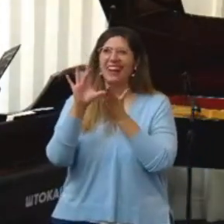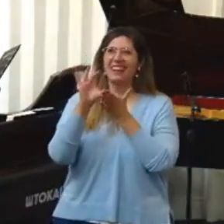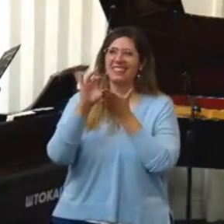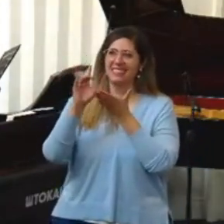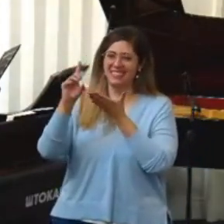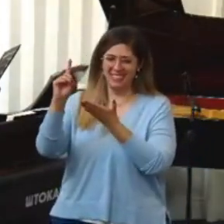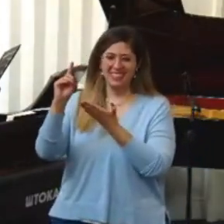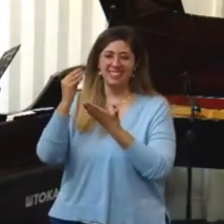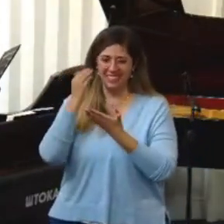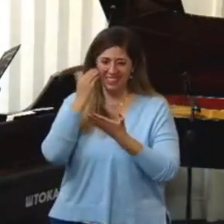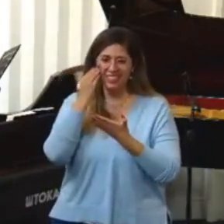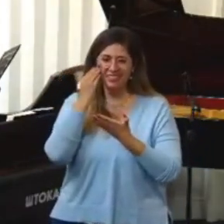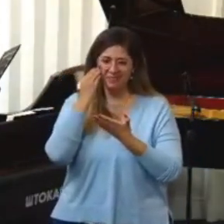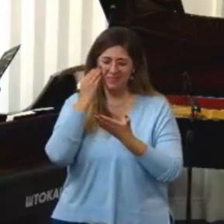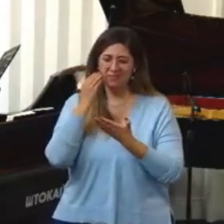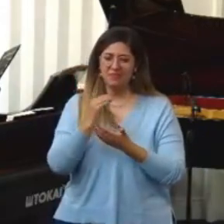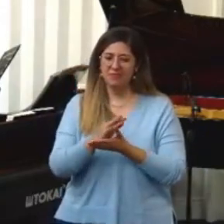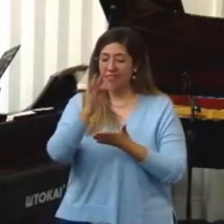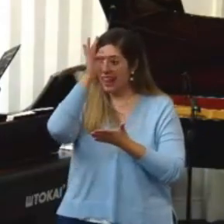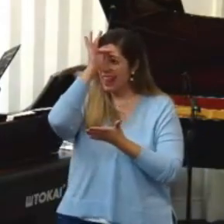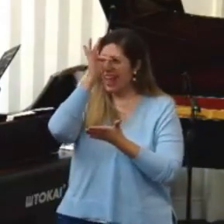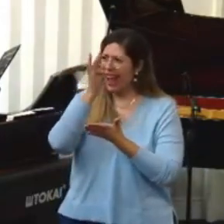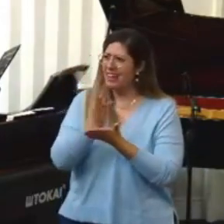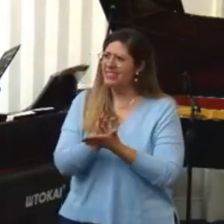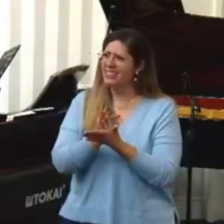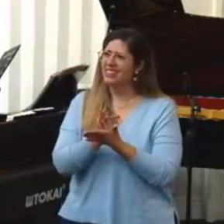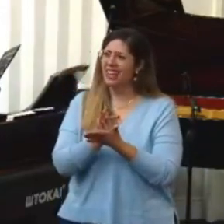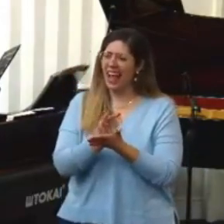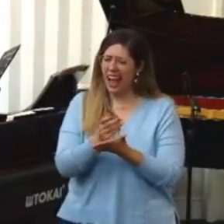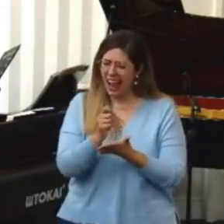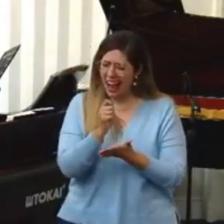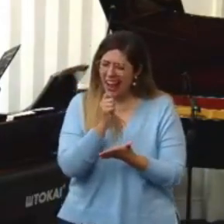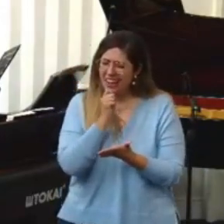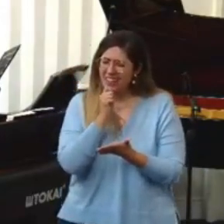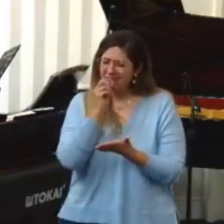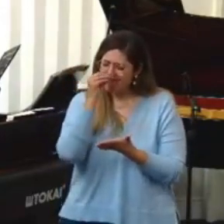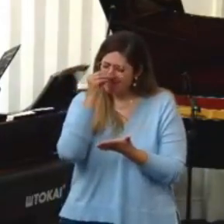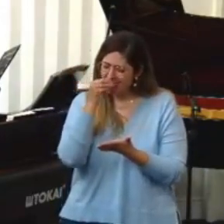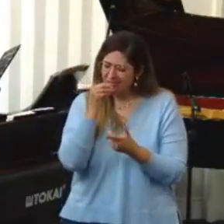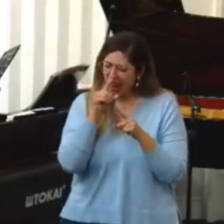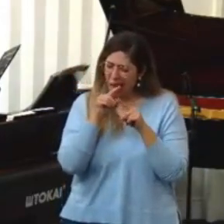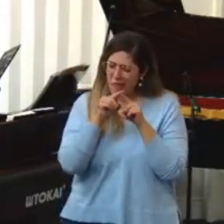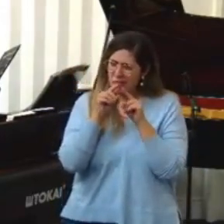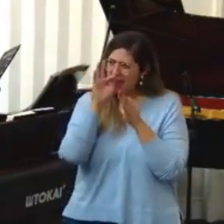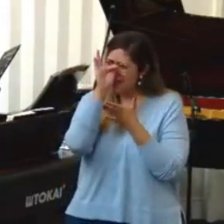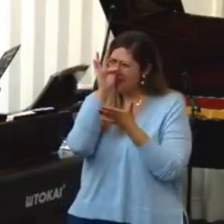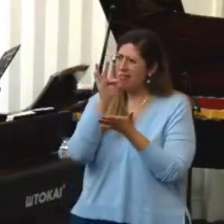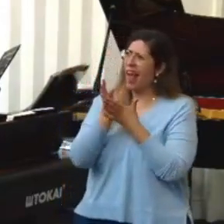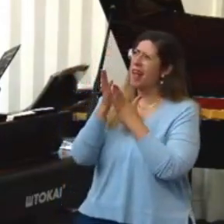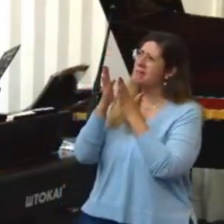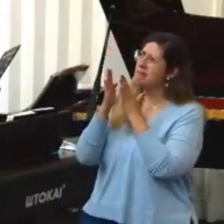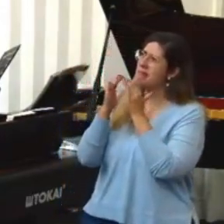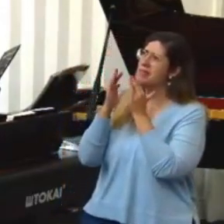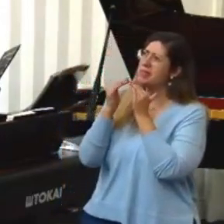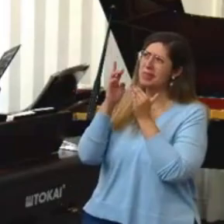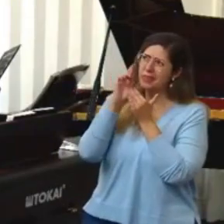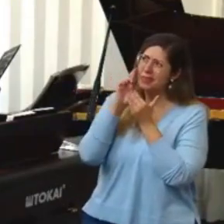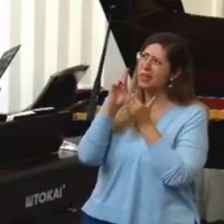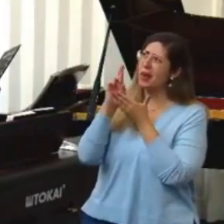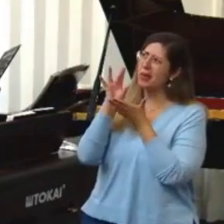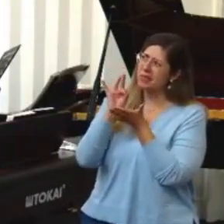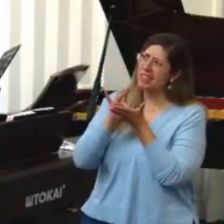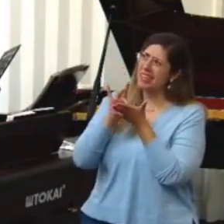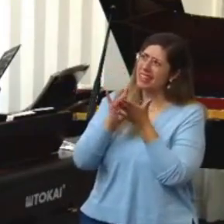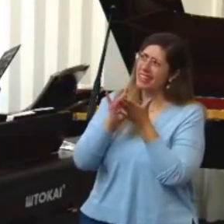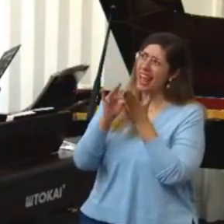Na sua fraqueza, com a sua fé, ainda que fraca, quando foi dirigida ao Deus